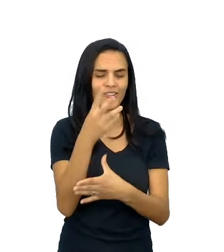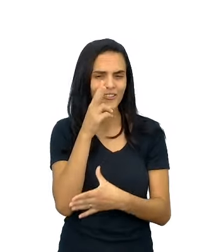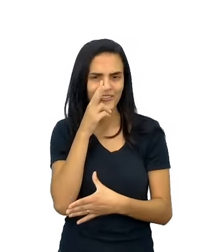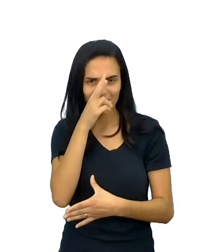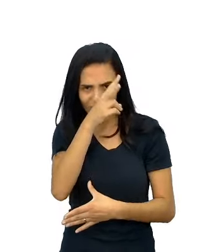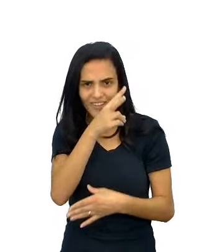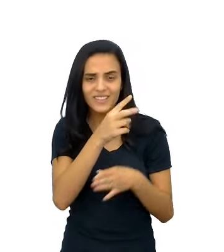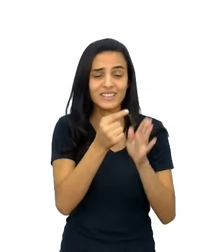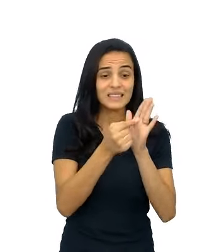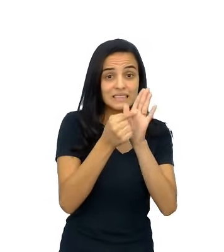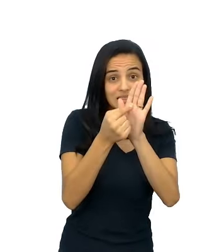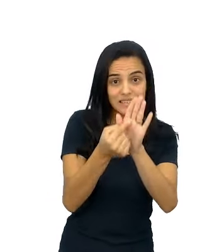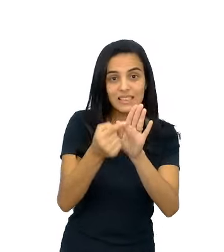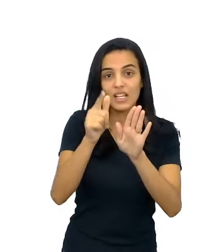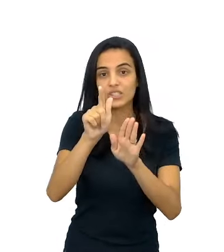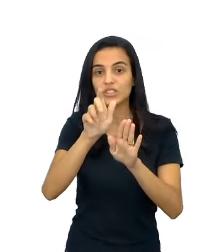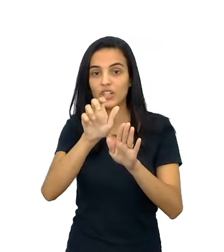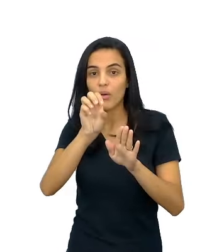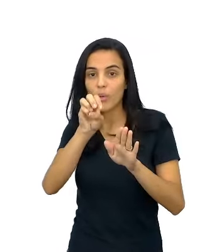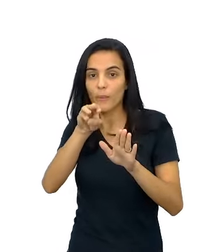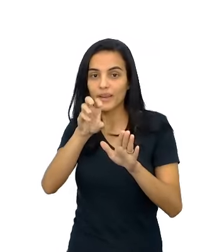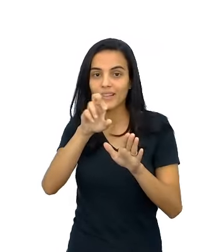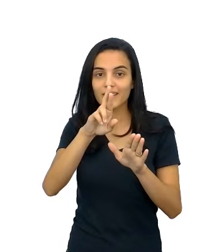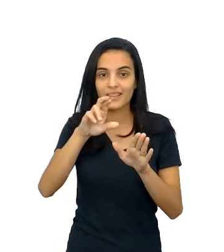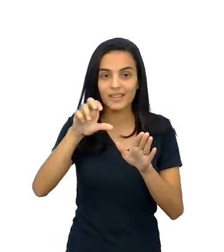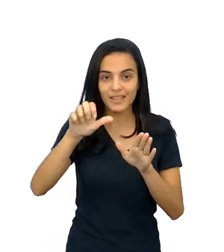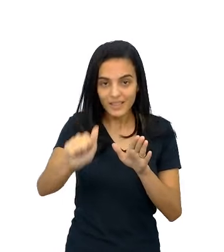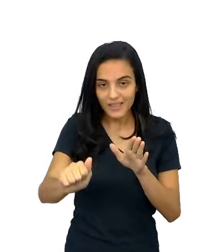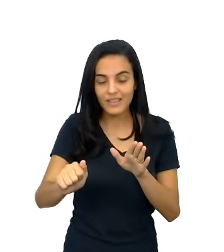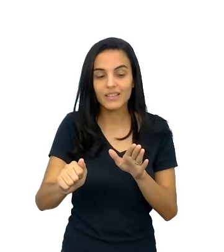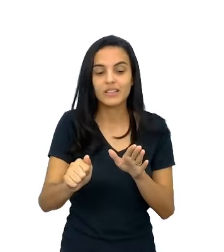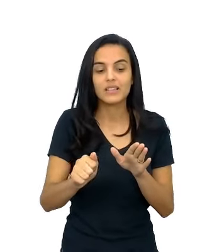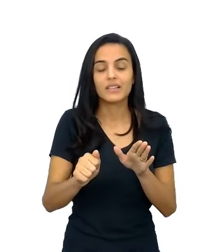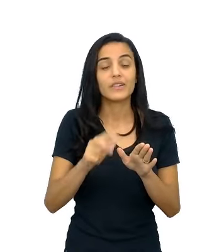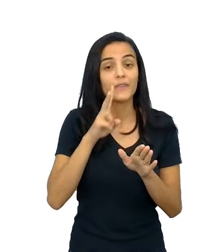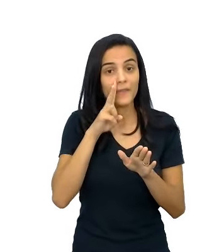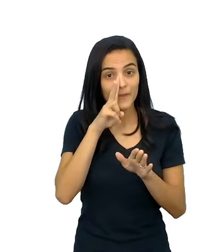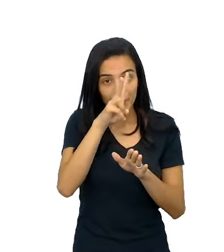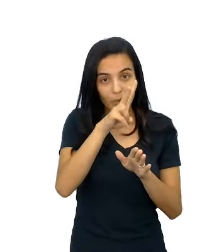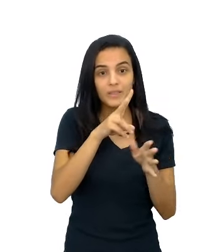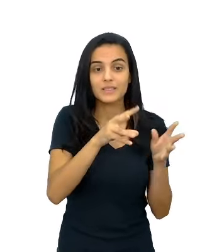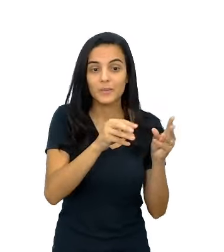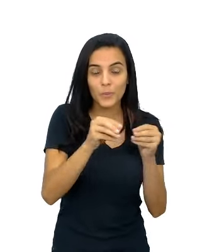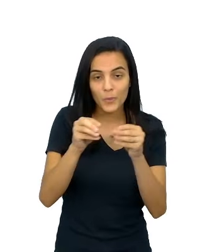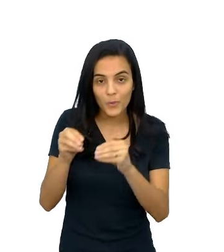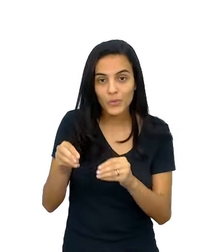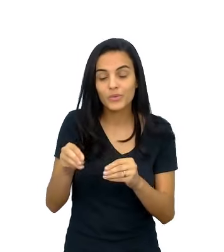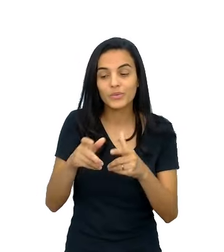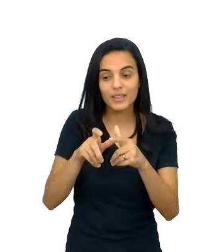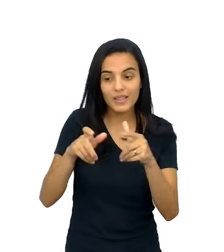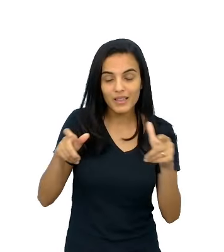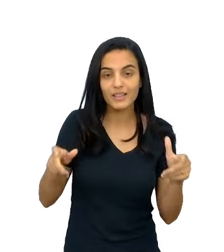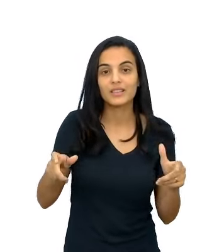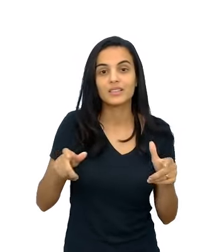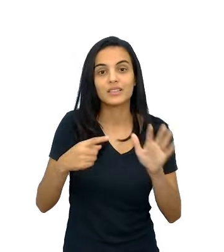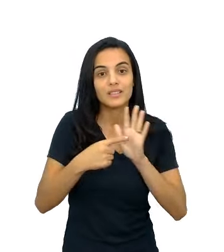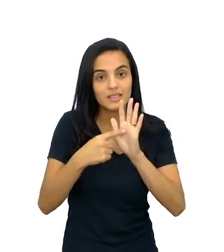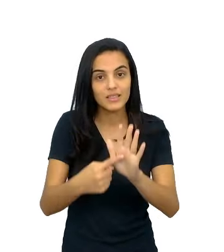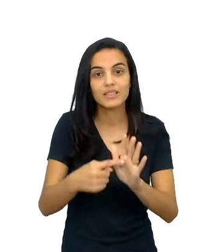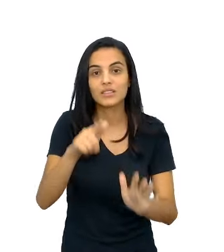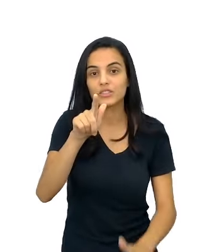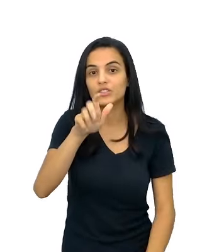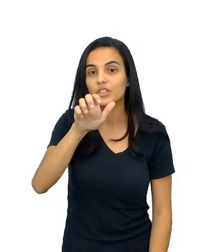trazendo a geometria, né? Os parâmetros curriculares nacionais, ele vem com uma força total, né? Trazendo a geometria.